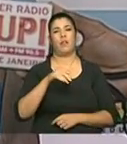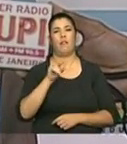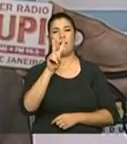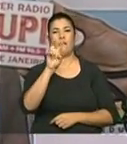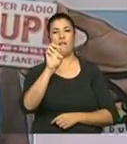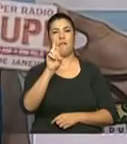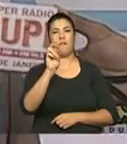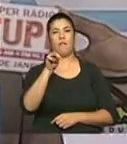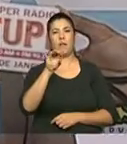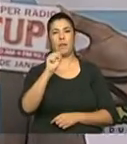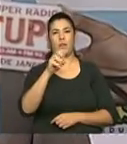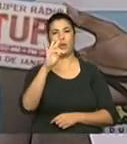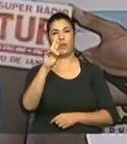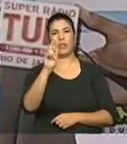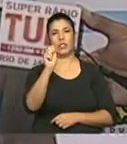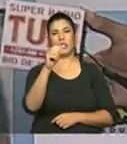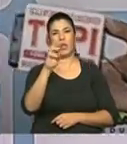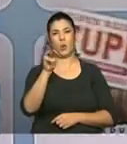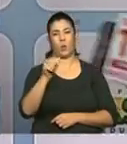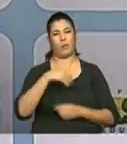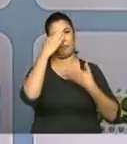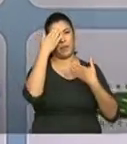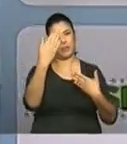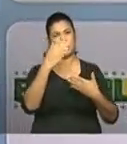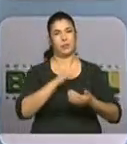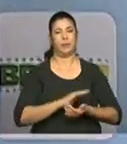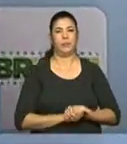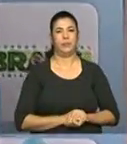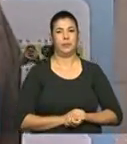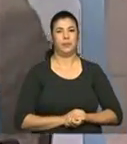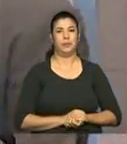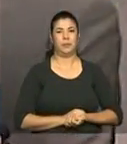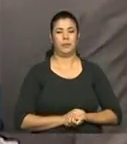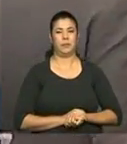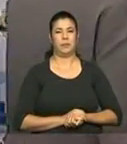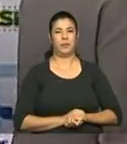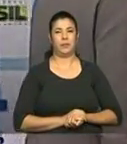intestinais e o próprio tracoma. Obrigado. Tá bom? Obrigado, ministro.